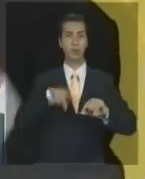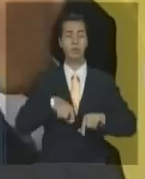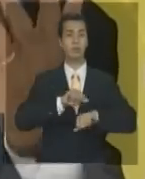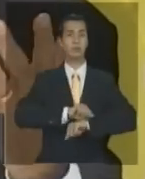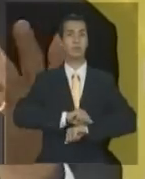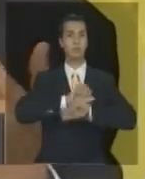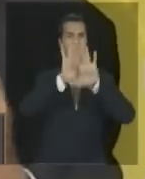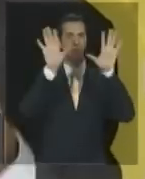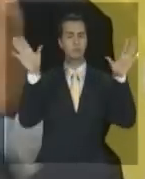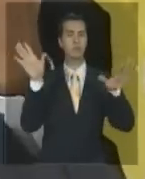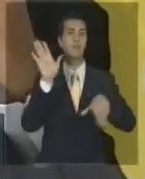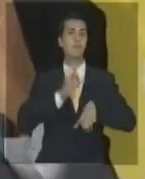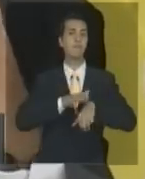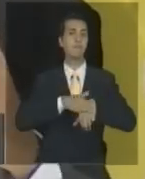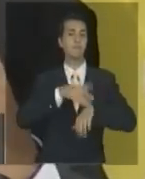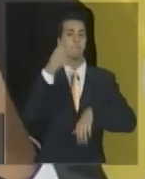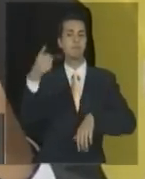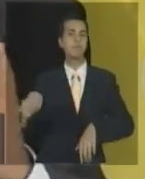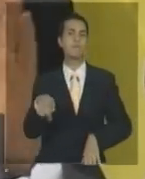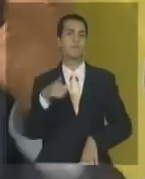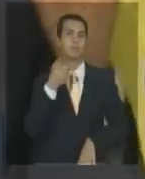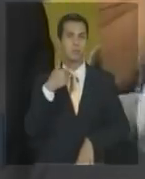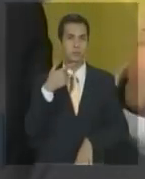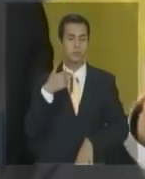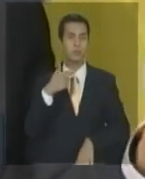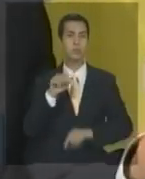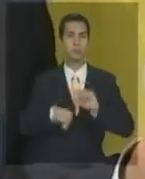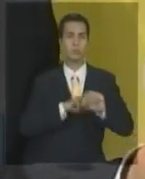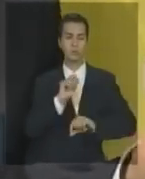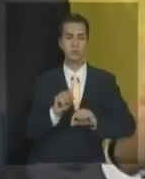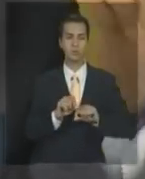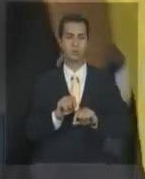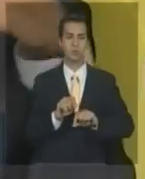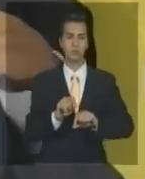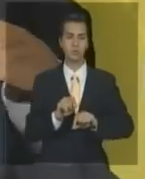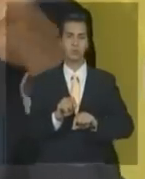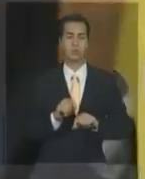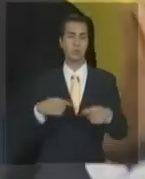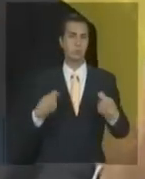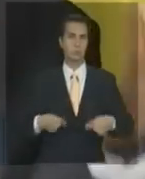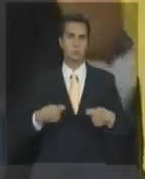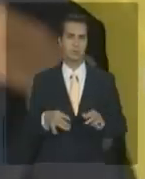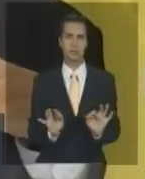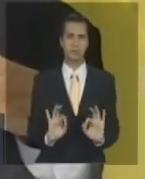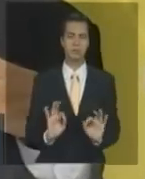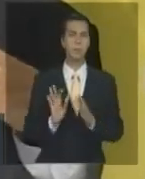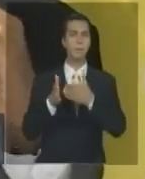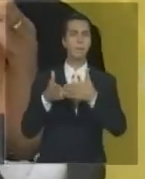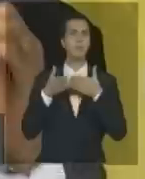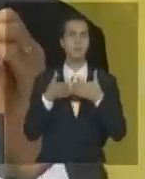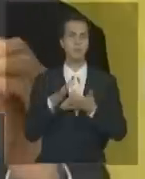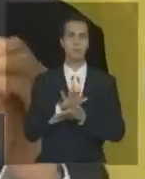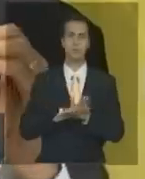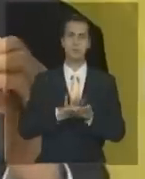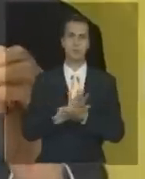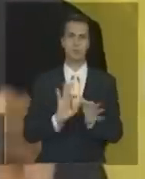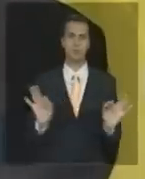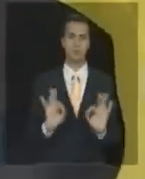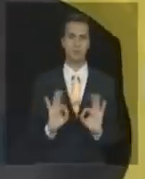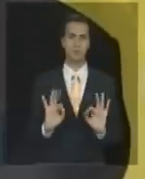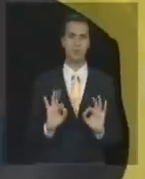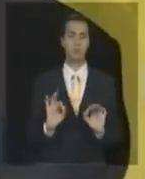transparência espontânea, transparência ativa, aquilo que não deve depender de solicitação do